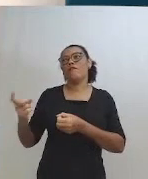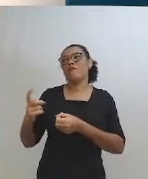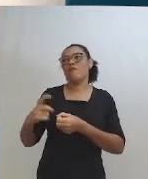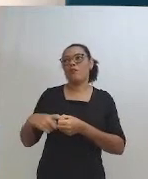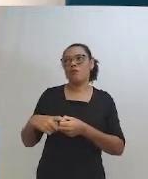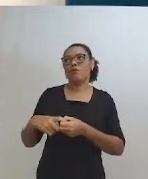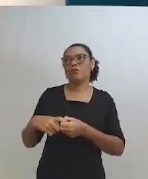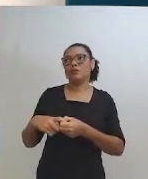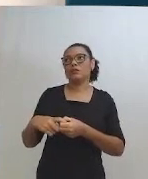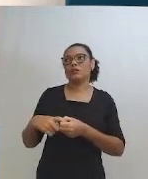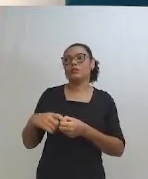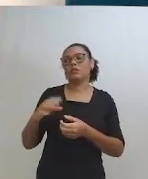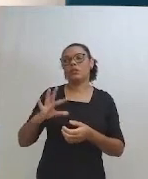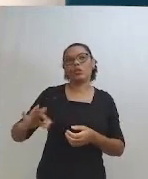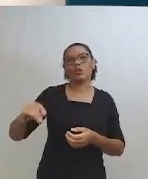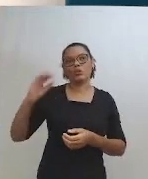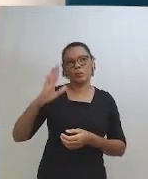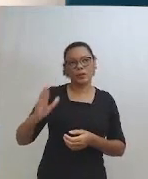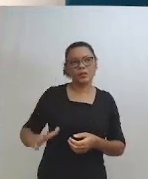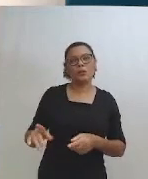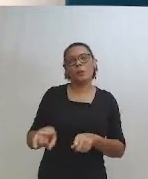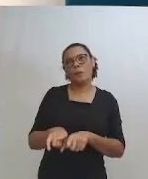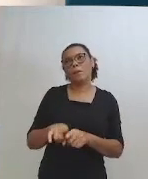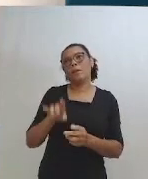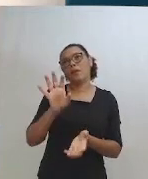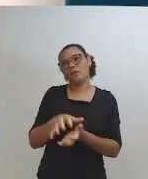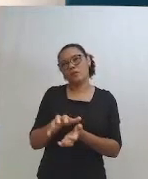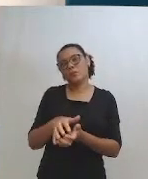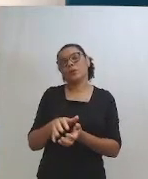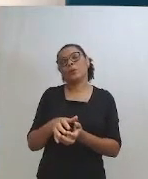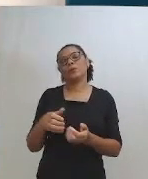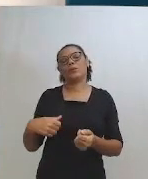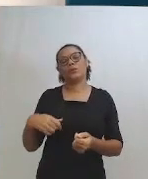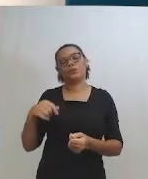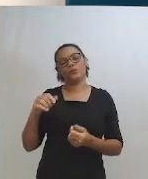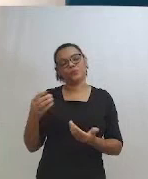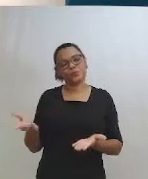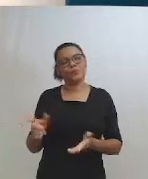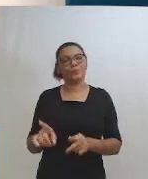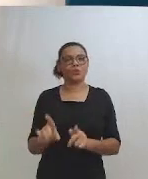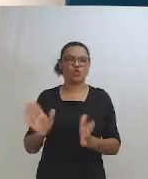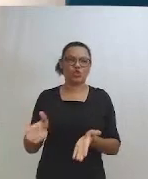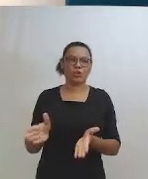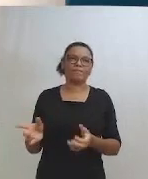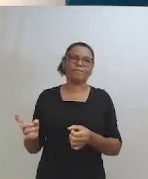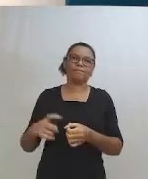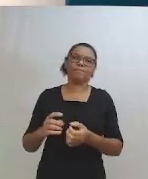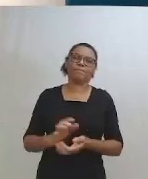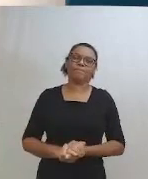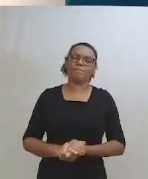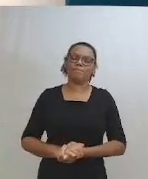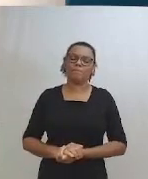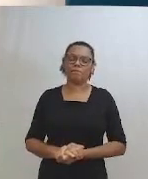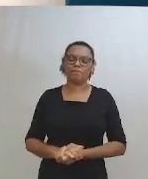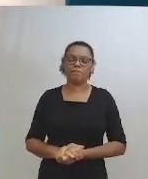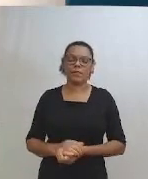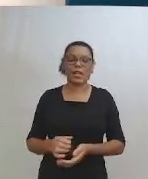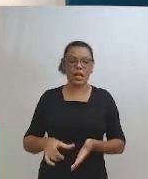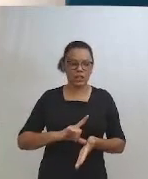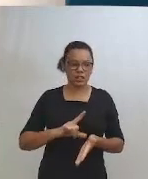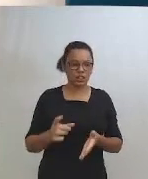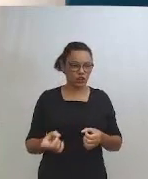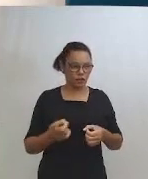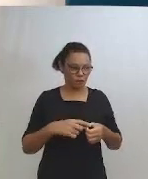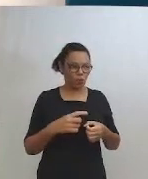e no estado de Pernambuco, especialmente. Muito obrigado. Antes de devolver a palavra ao ilustre